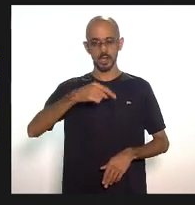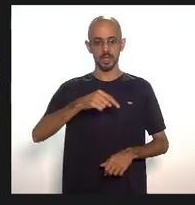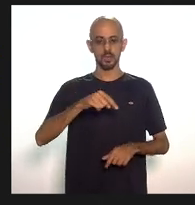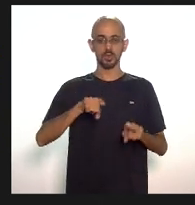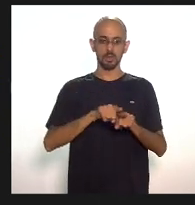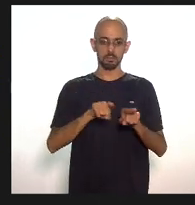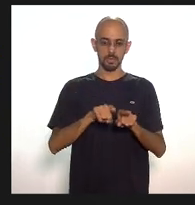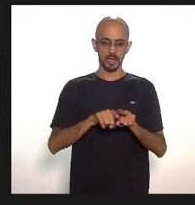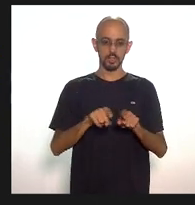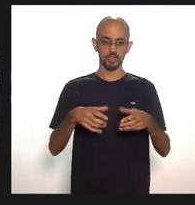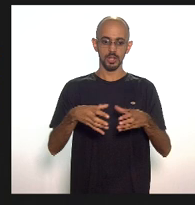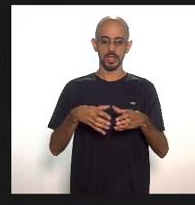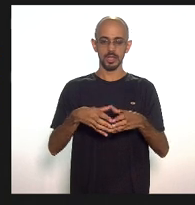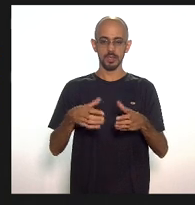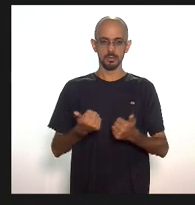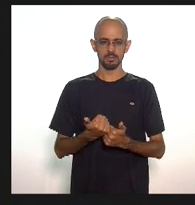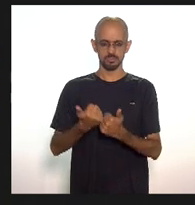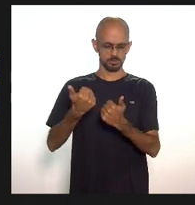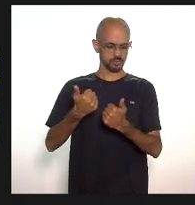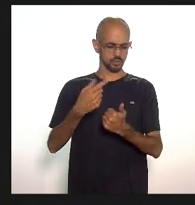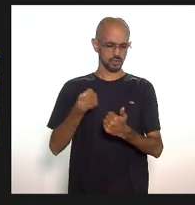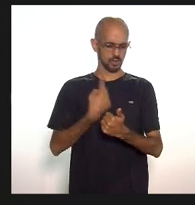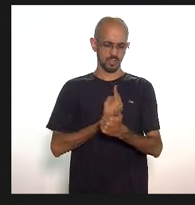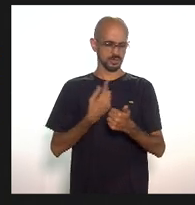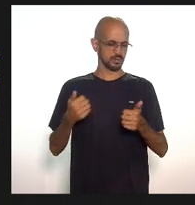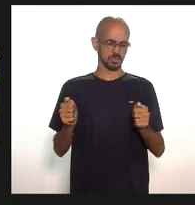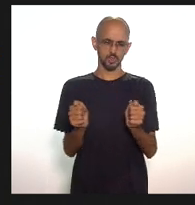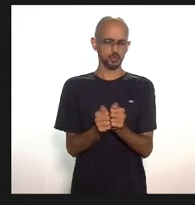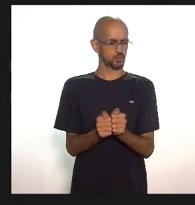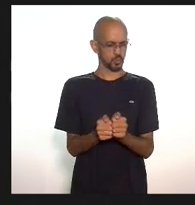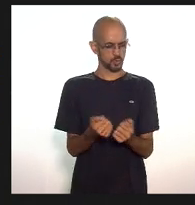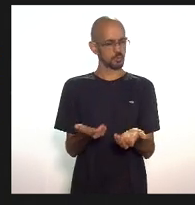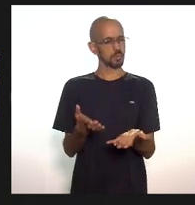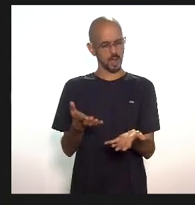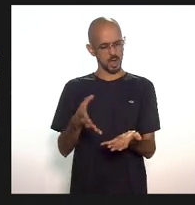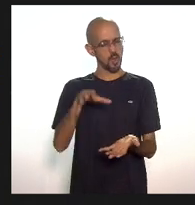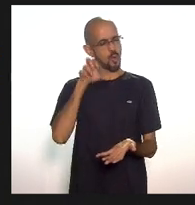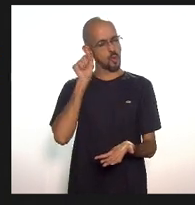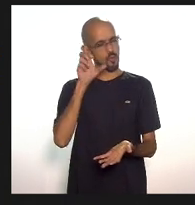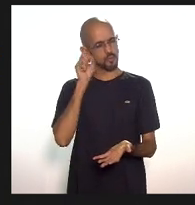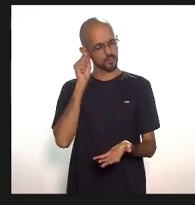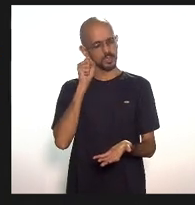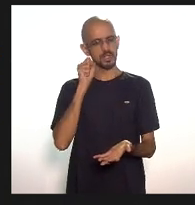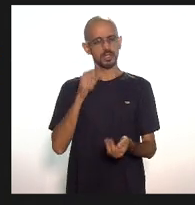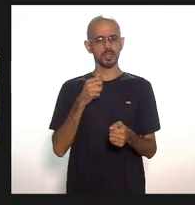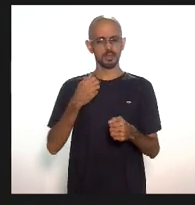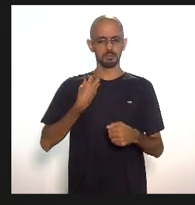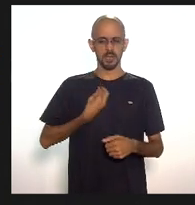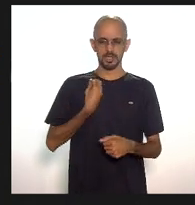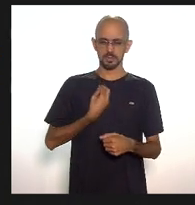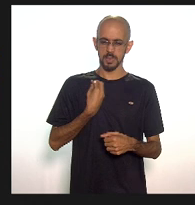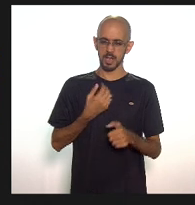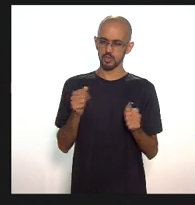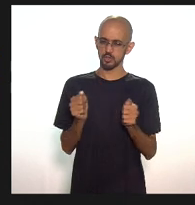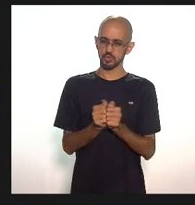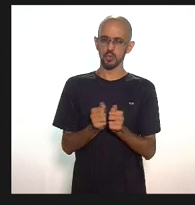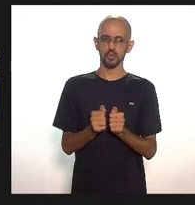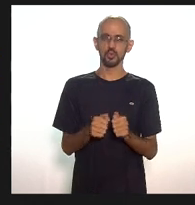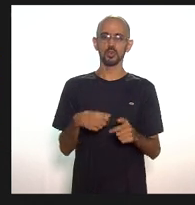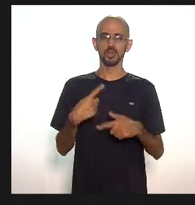Trade. Estamos aqui para ouvi-los, né, escutá-los e levar essa preocupação de vocês ao